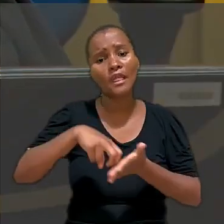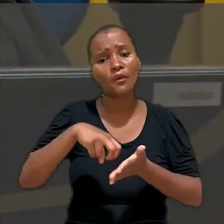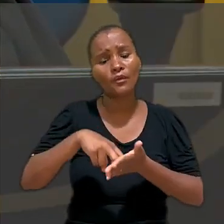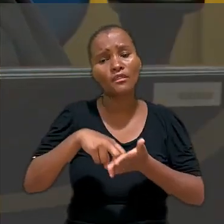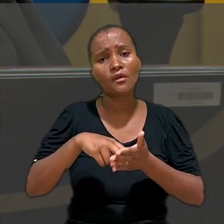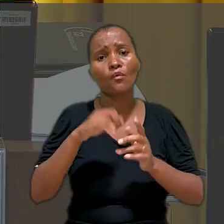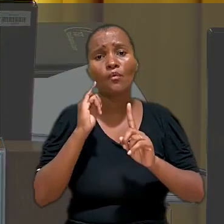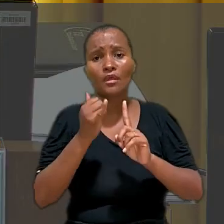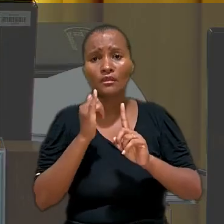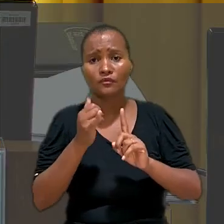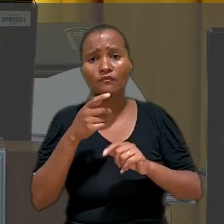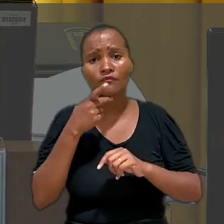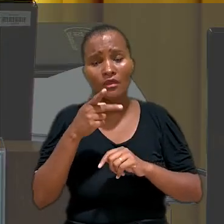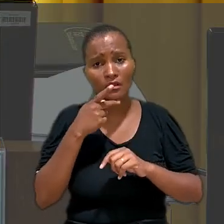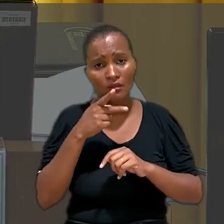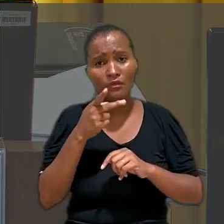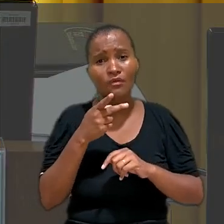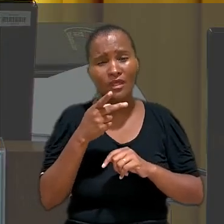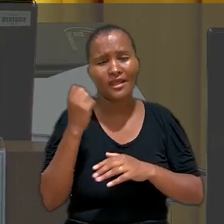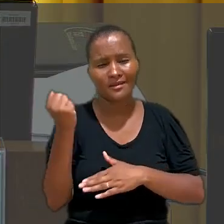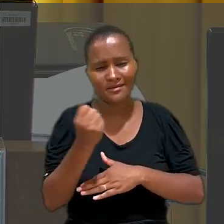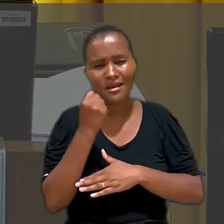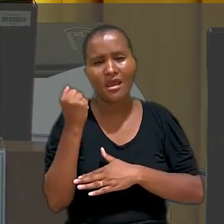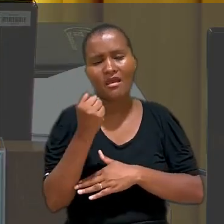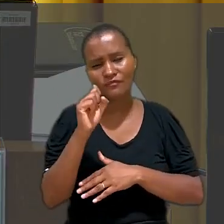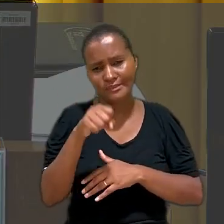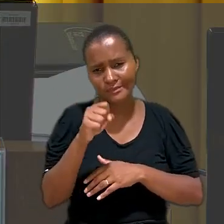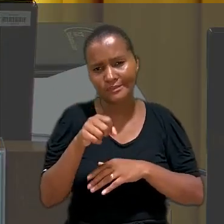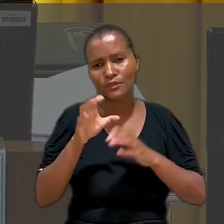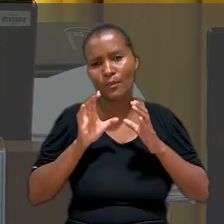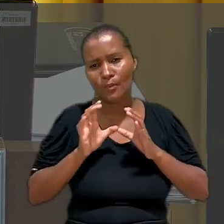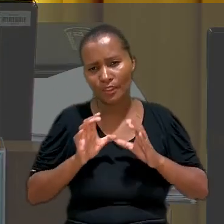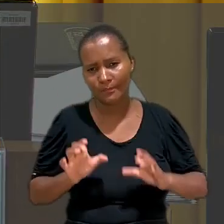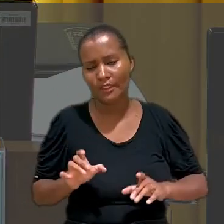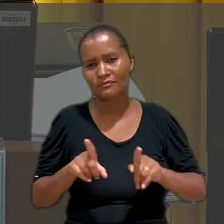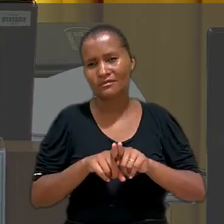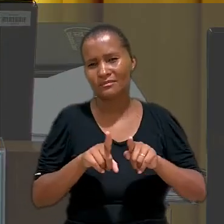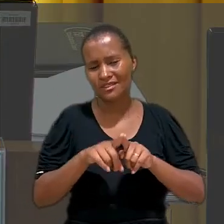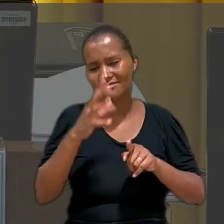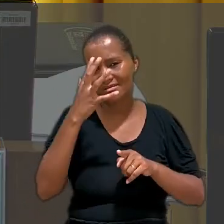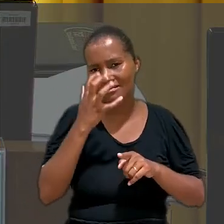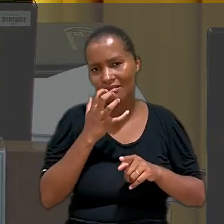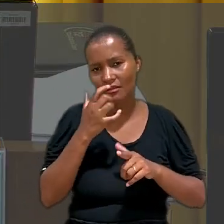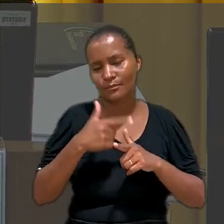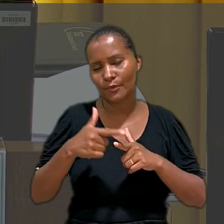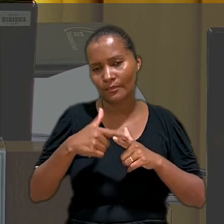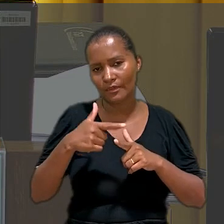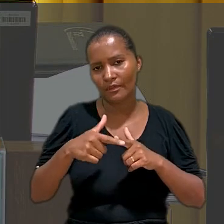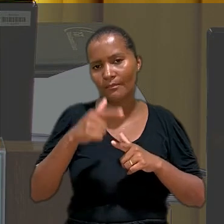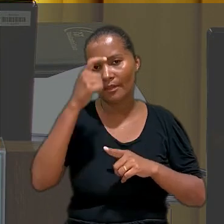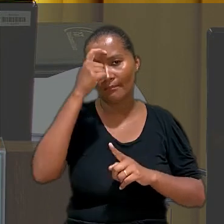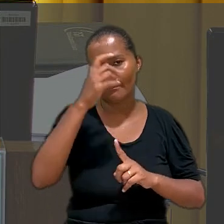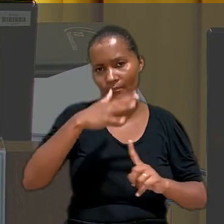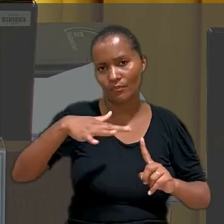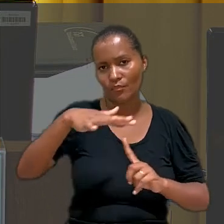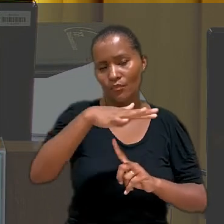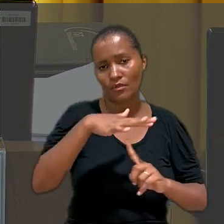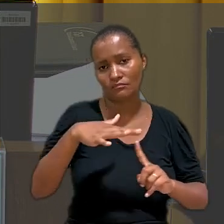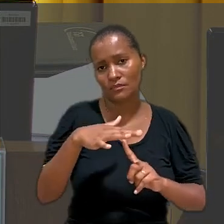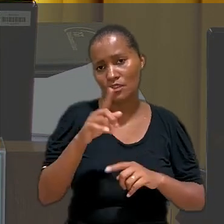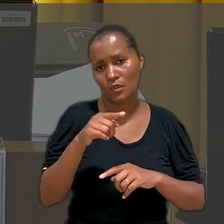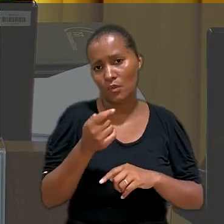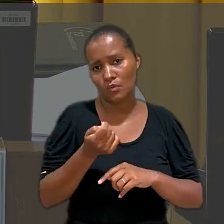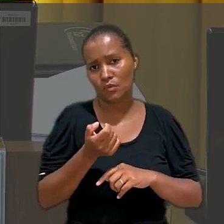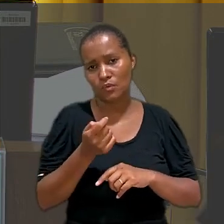da condenação, o relator destacou que, apesar da gravidade da conduta e da seriedade das lesões morais sofridas pelo